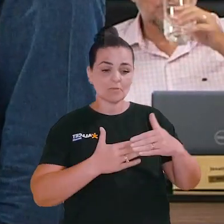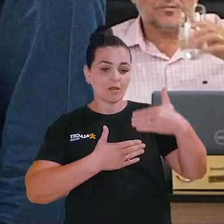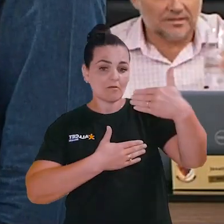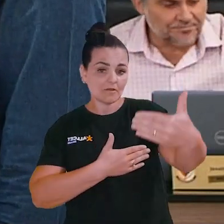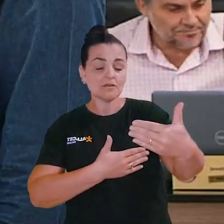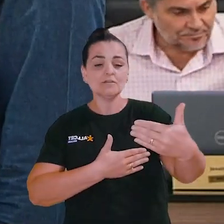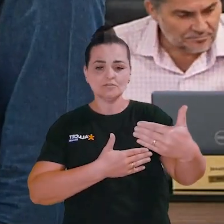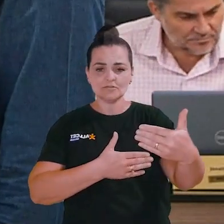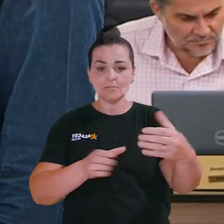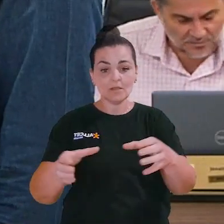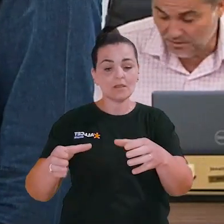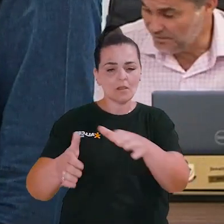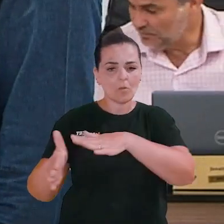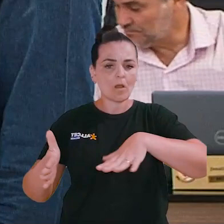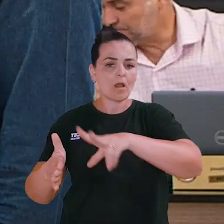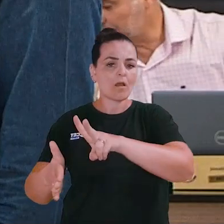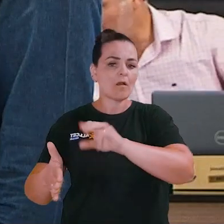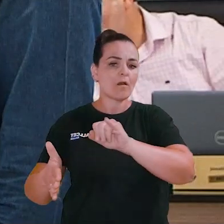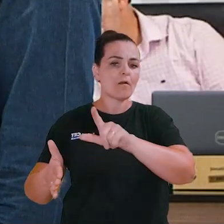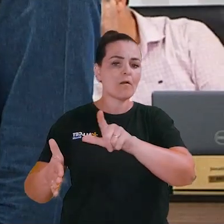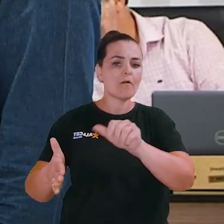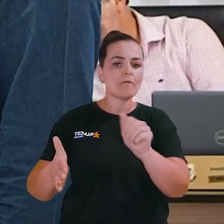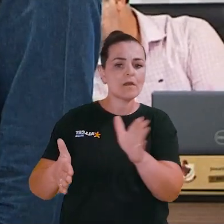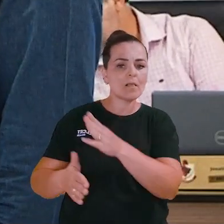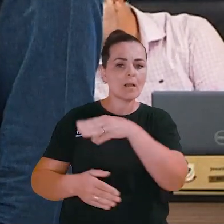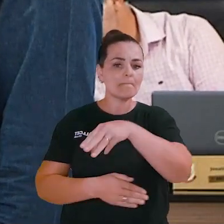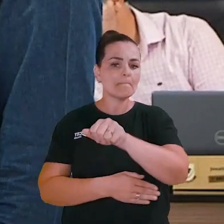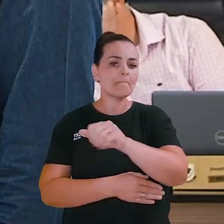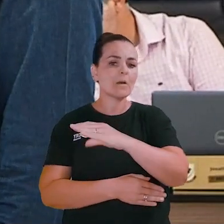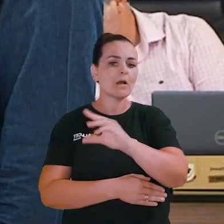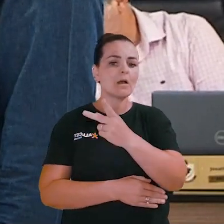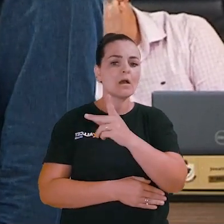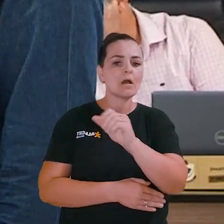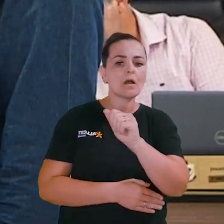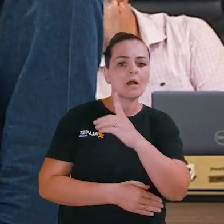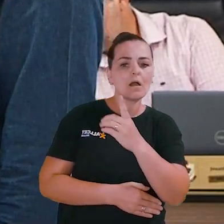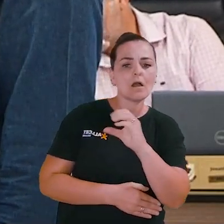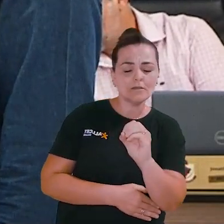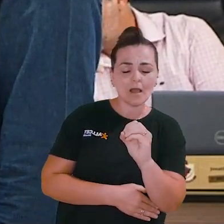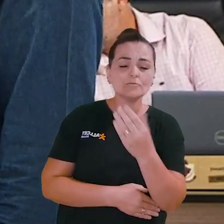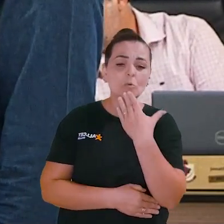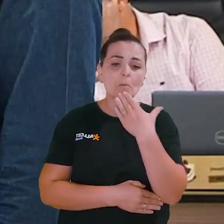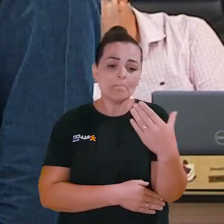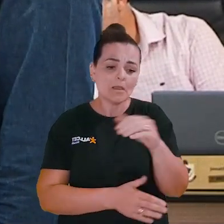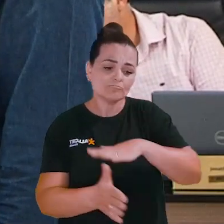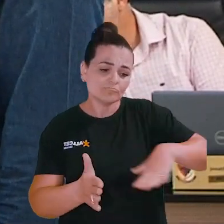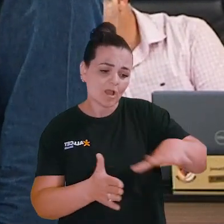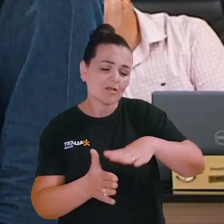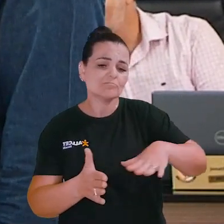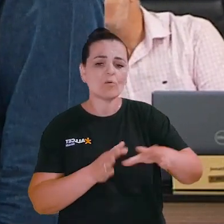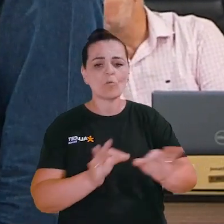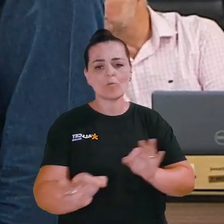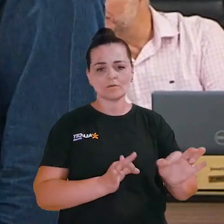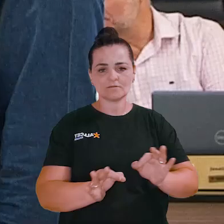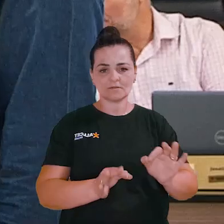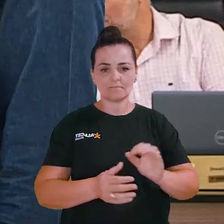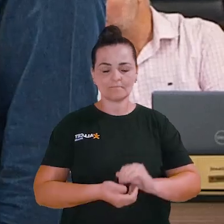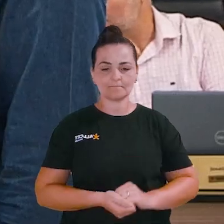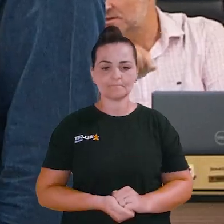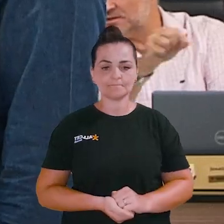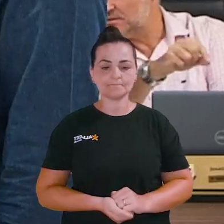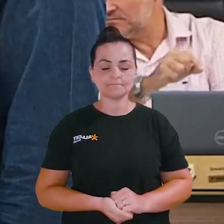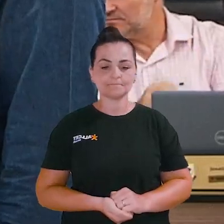aproveitarem temos aí logo na frente a Vila Machado e muitos moradores no entorno que pedem a